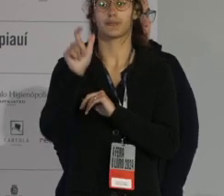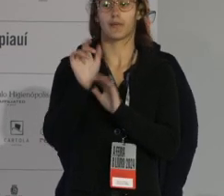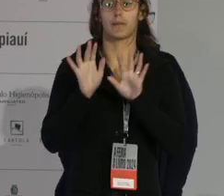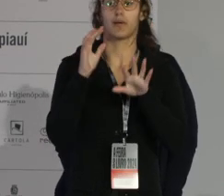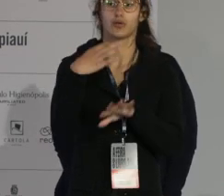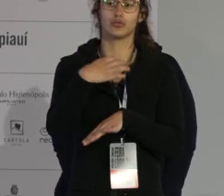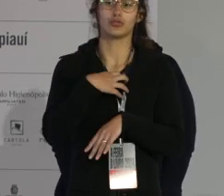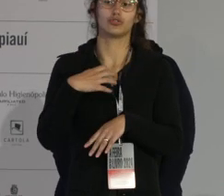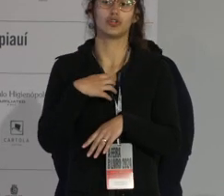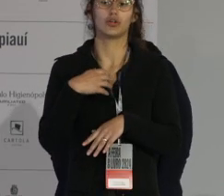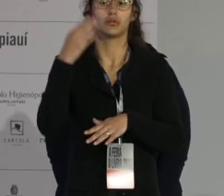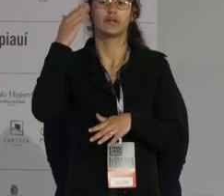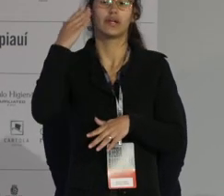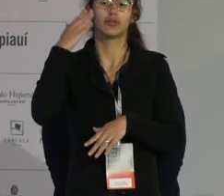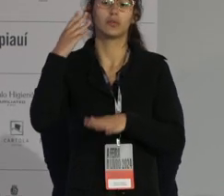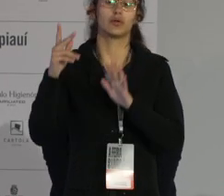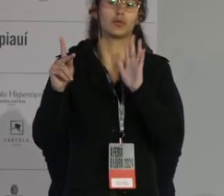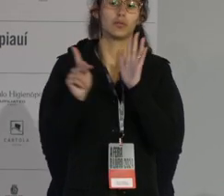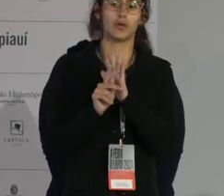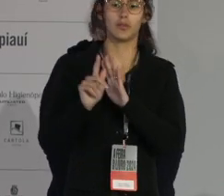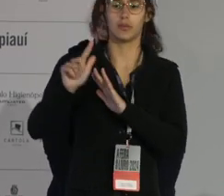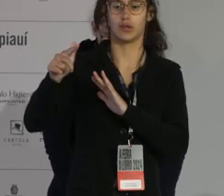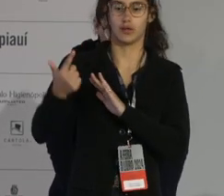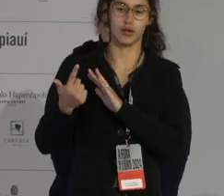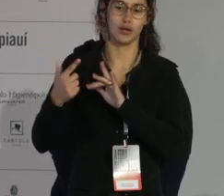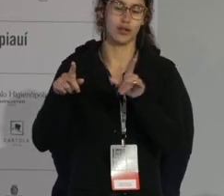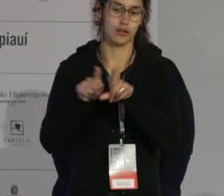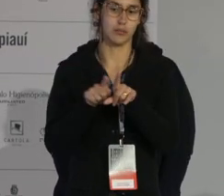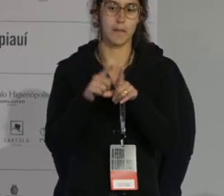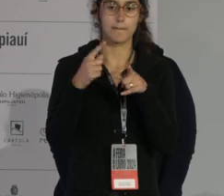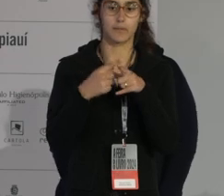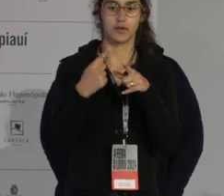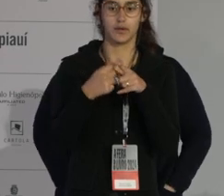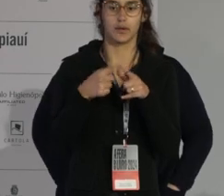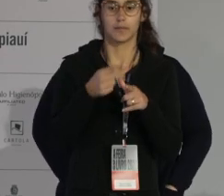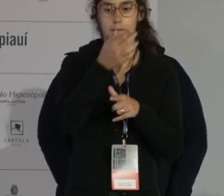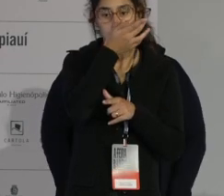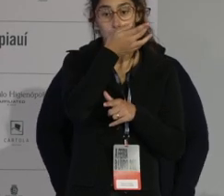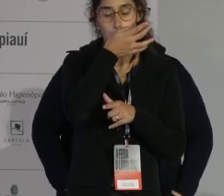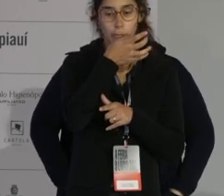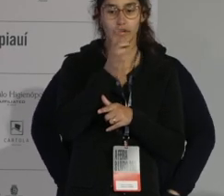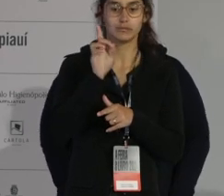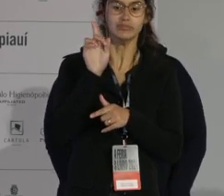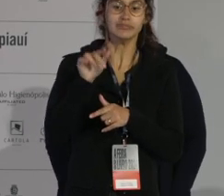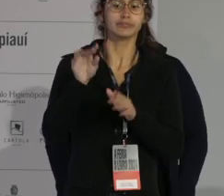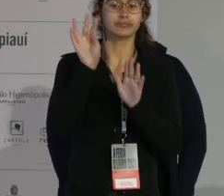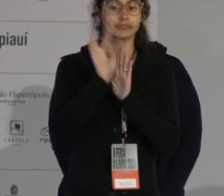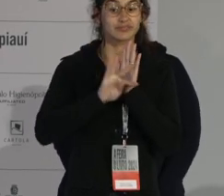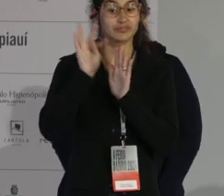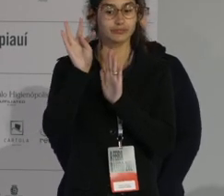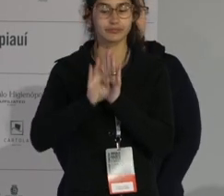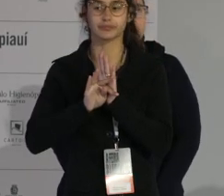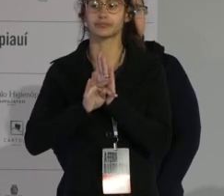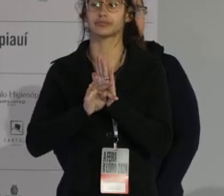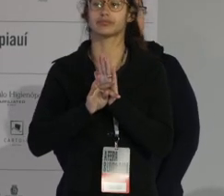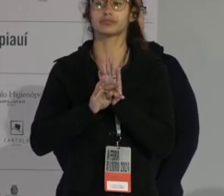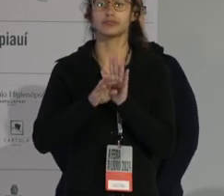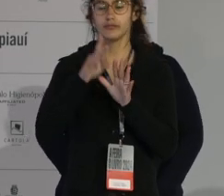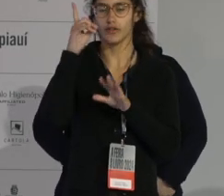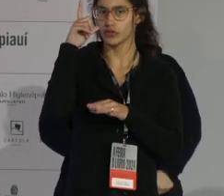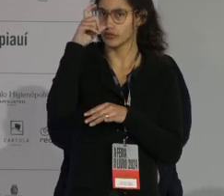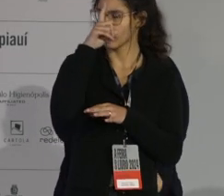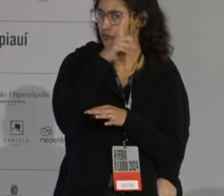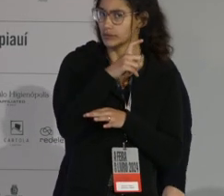de uma certa interpretação do Macunaíma, né? Porque o Macunaíma é um texto extremamente